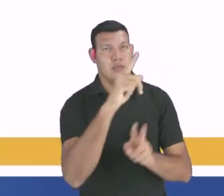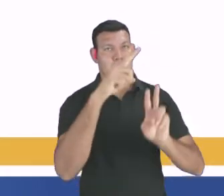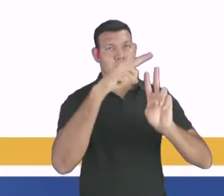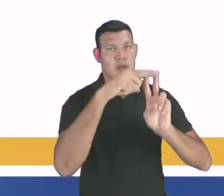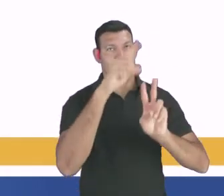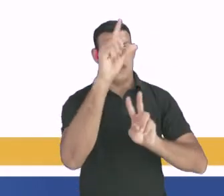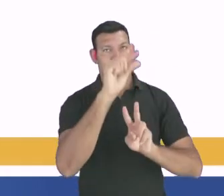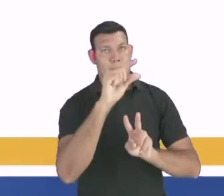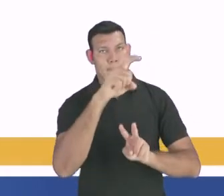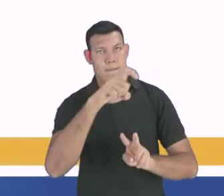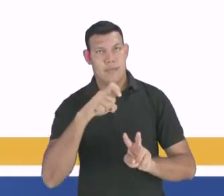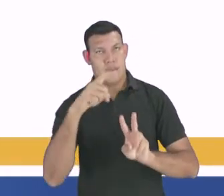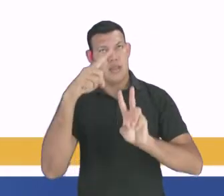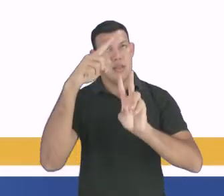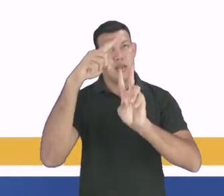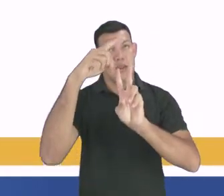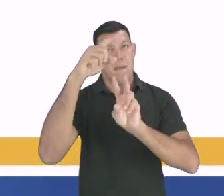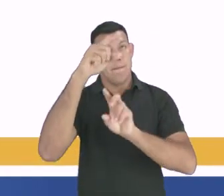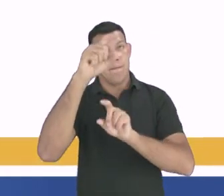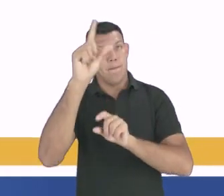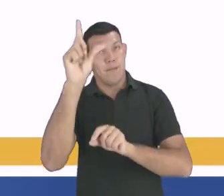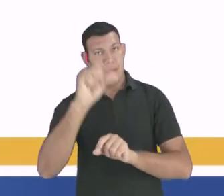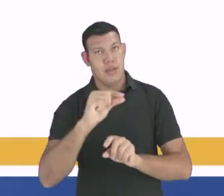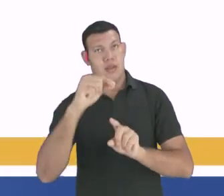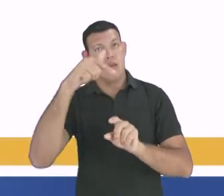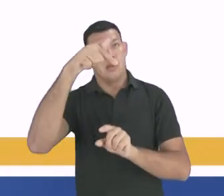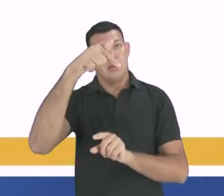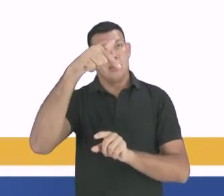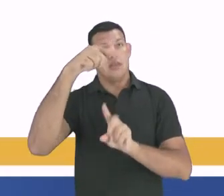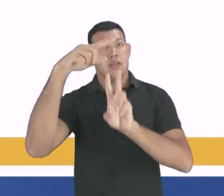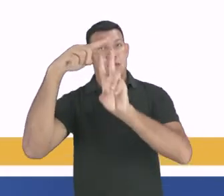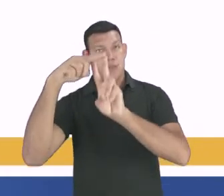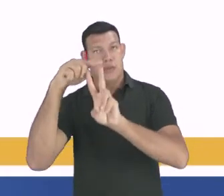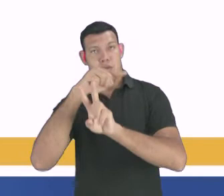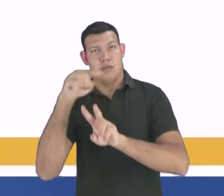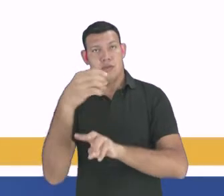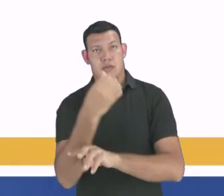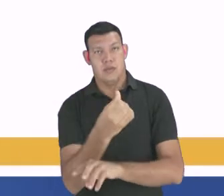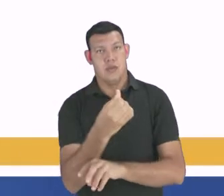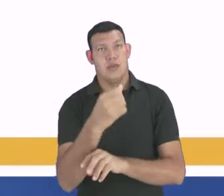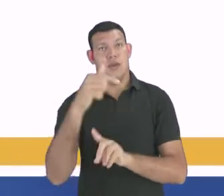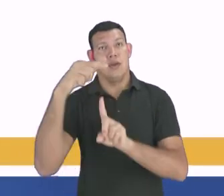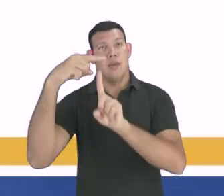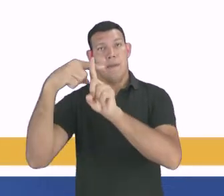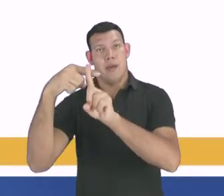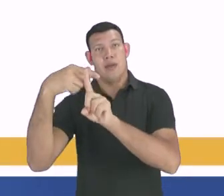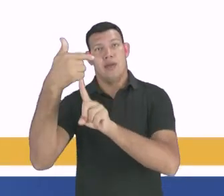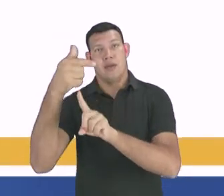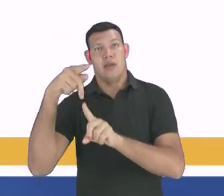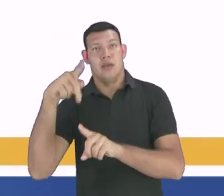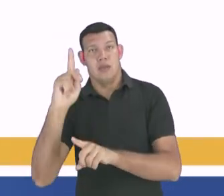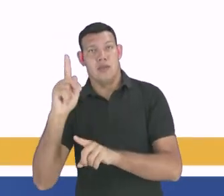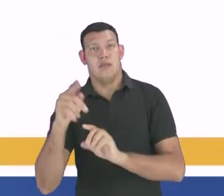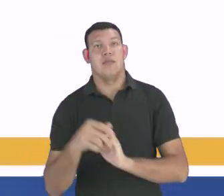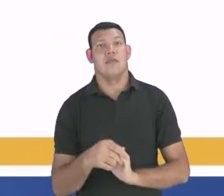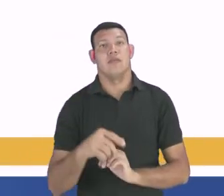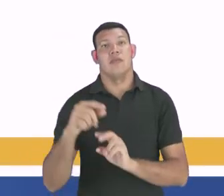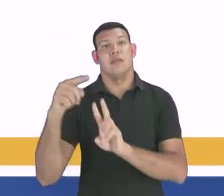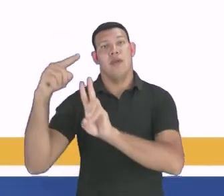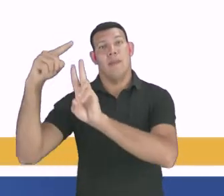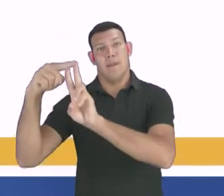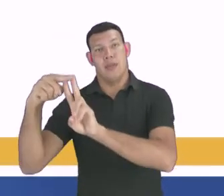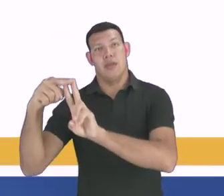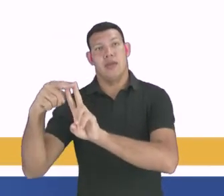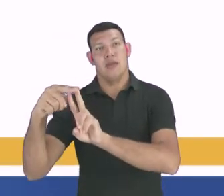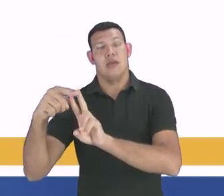e menor que 7π sobre 6. A segunda será 11π sobre 6 mais 2kπ menor que x menor